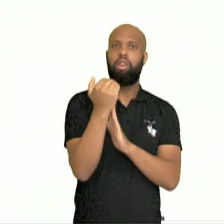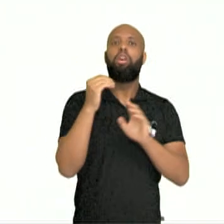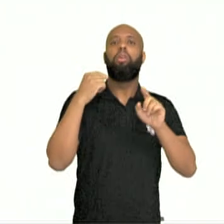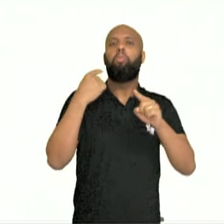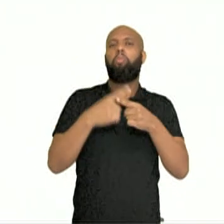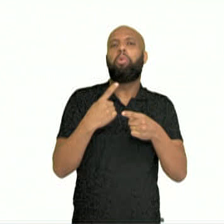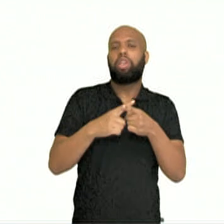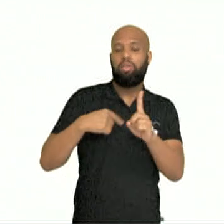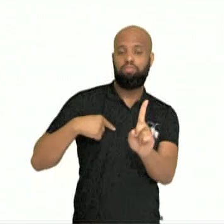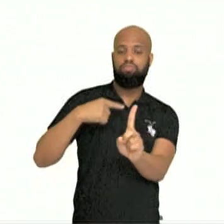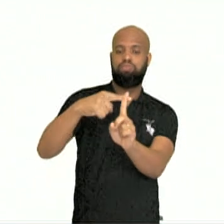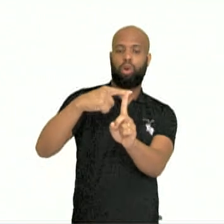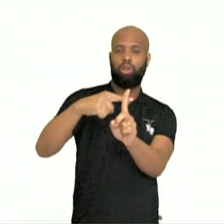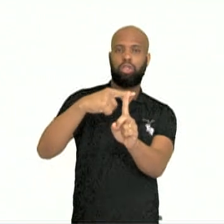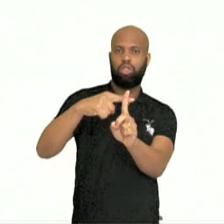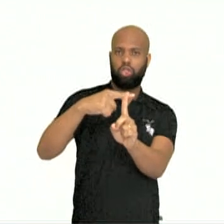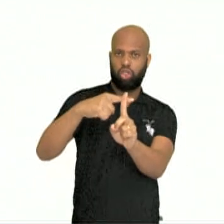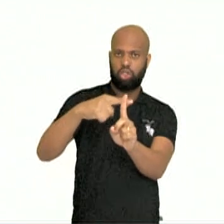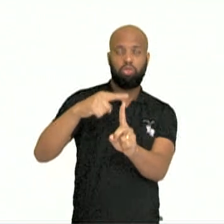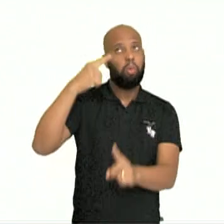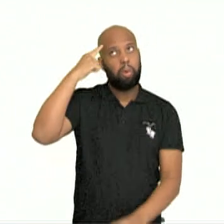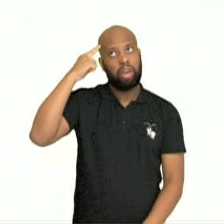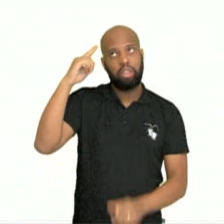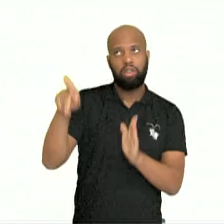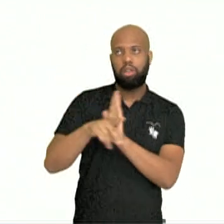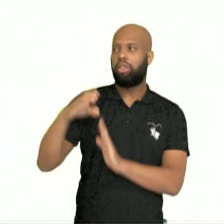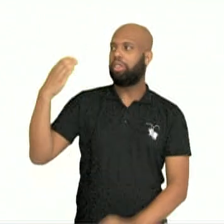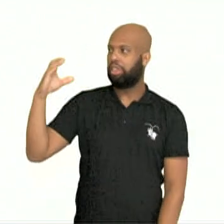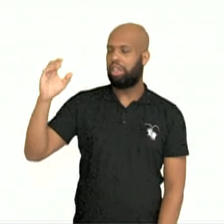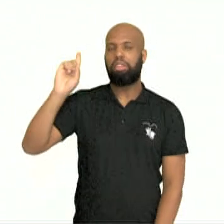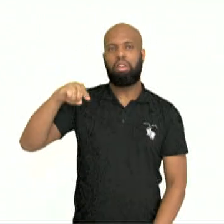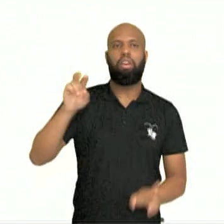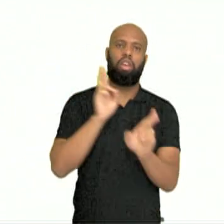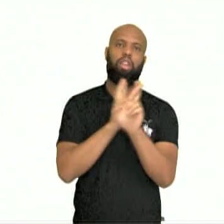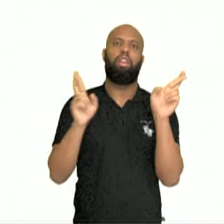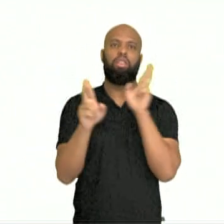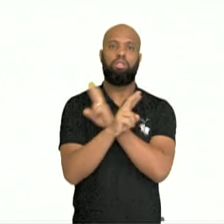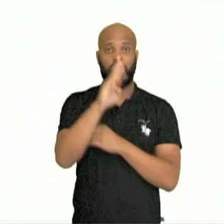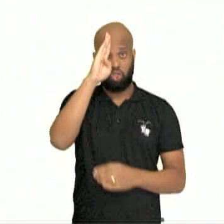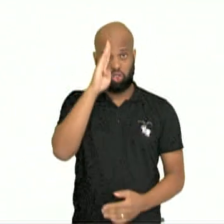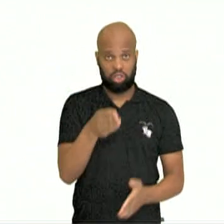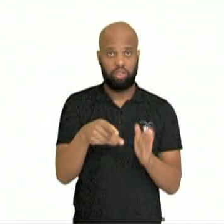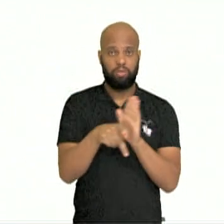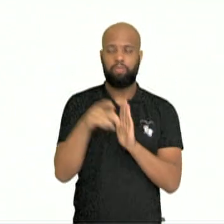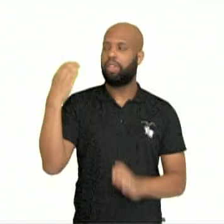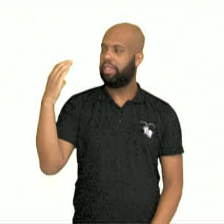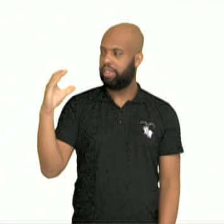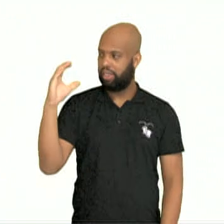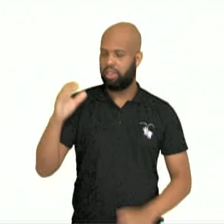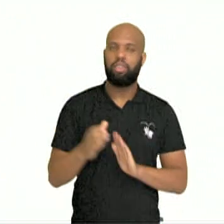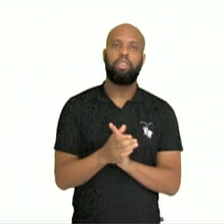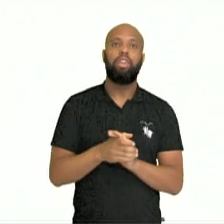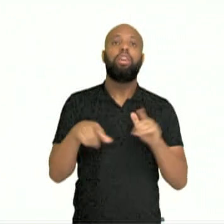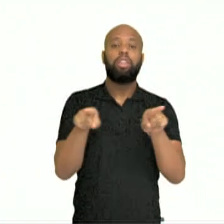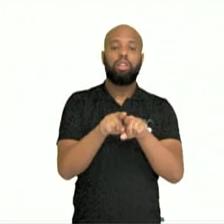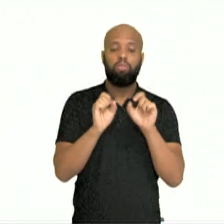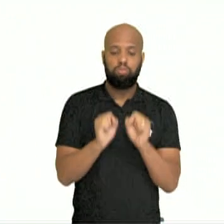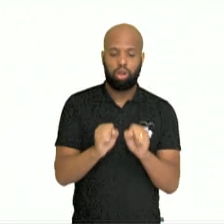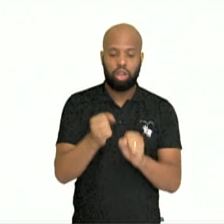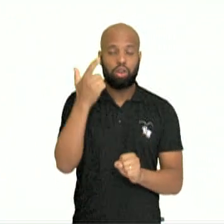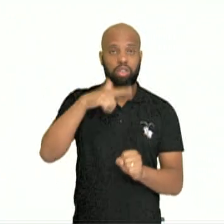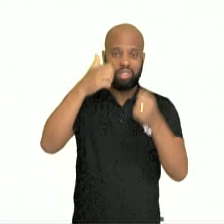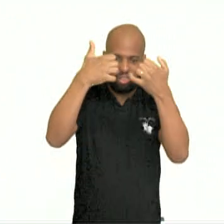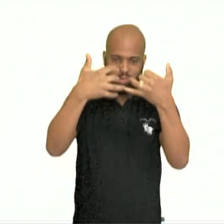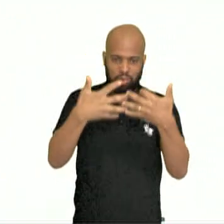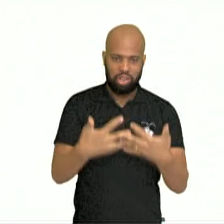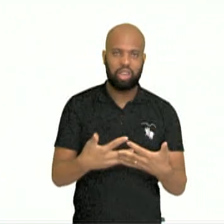positivo, algo nesse sentido, você pensa em ciência. Positivismo e ciência. Importantíssimo. E no seu poder de